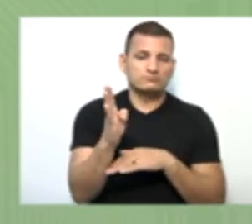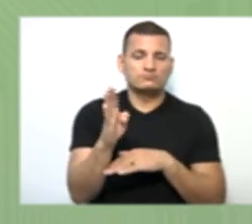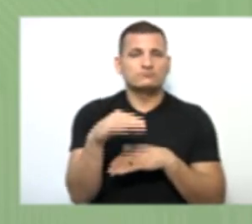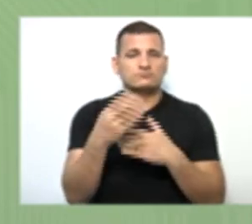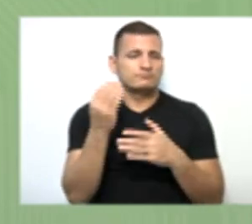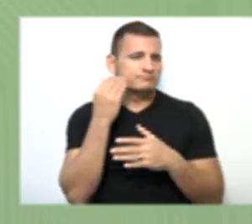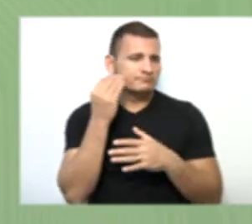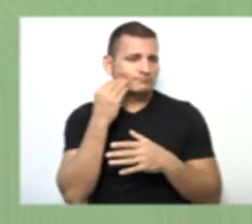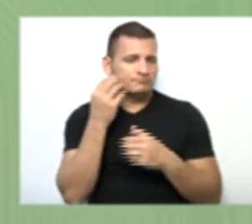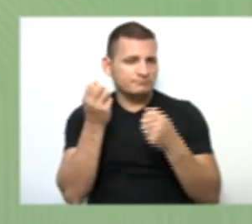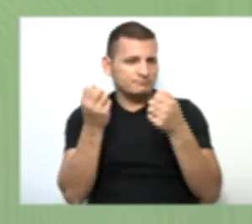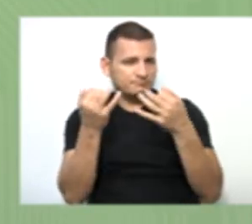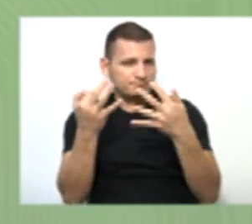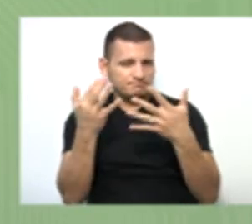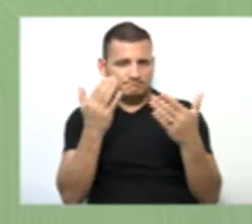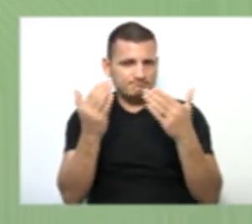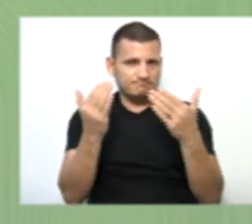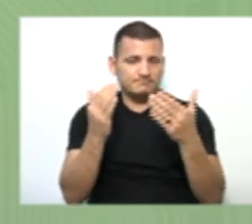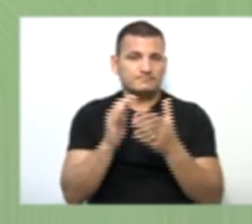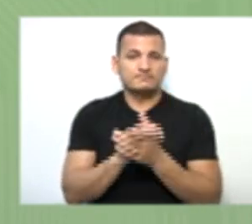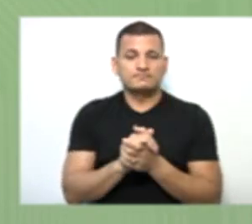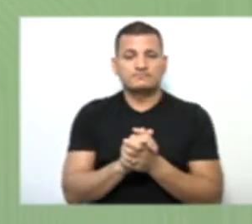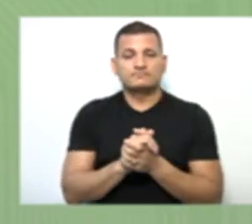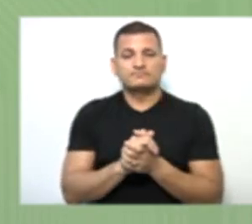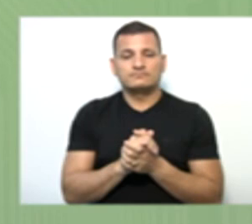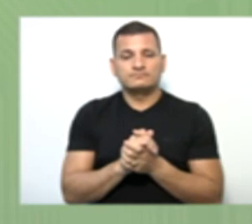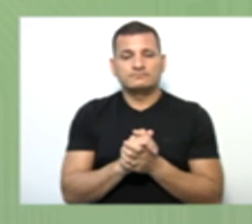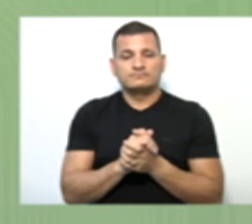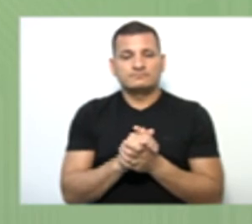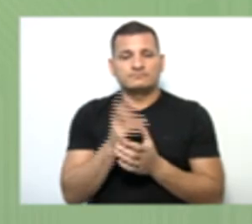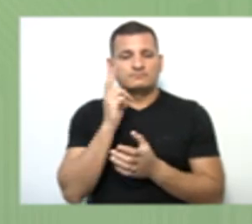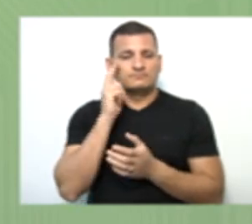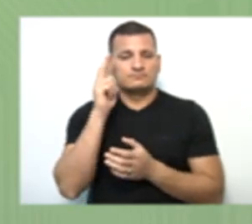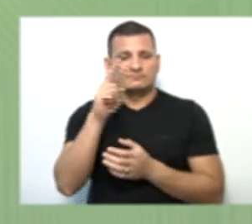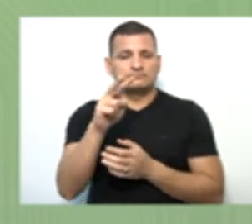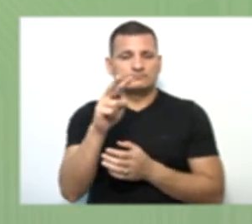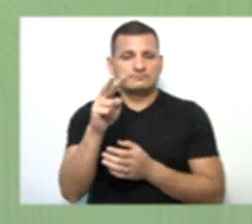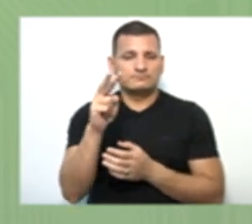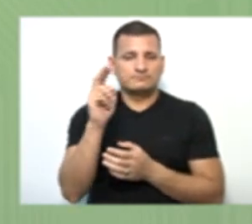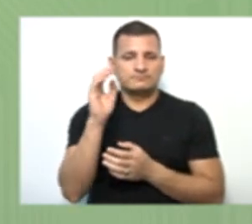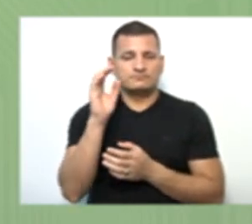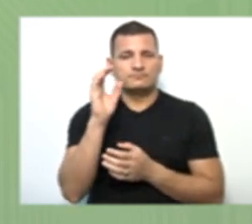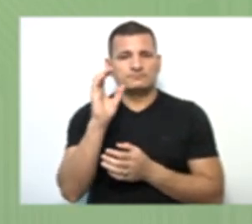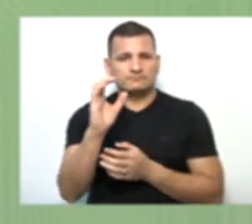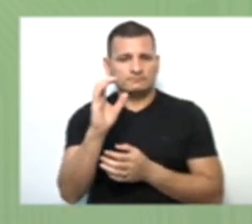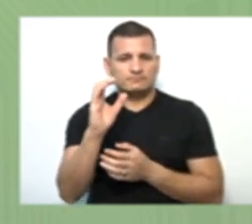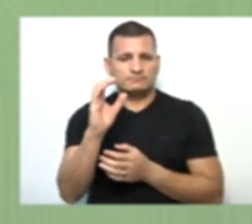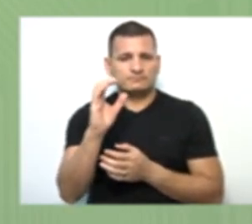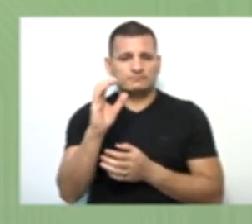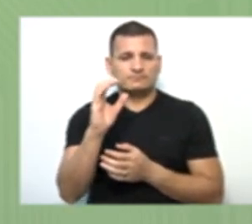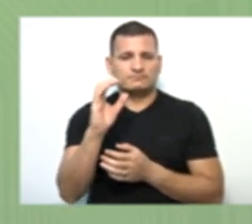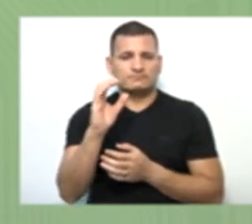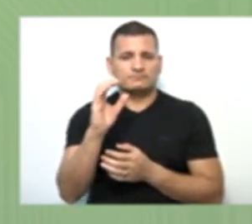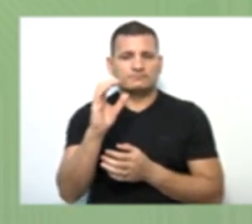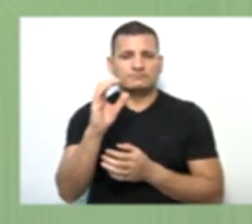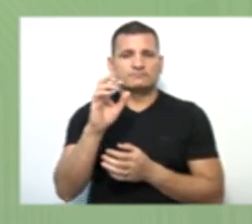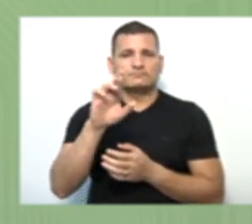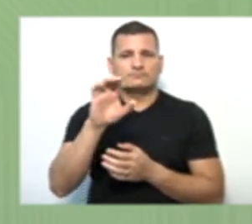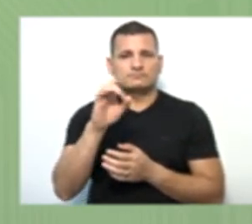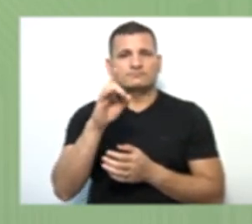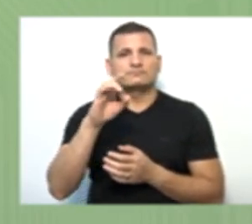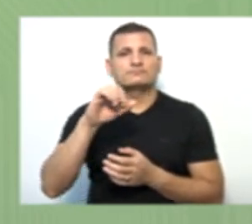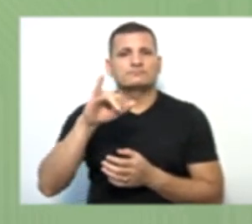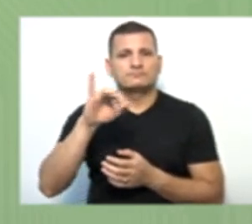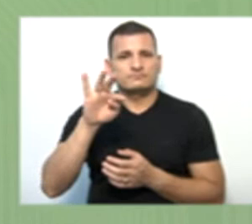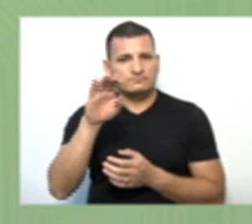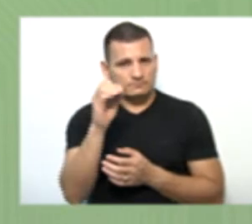essa associação. A origem, olha lá, tá vendo o Czinho, não parece, ó? Crédito. Então, a origem, crédito.